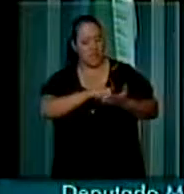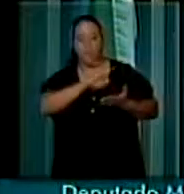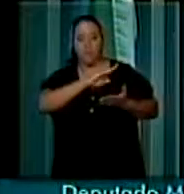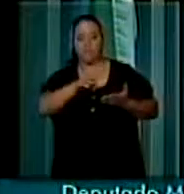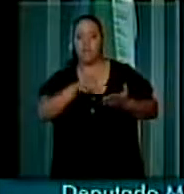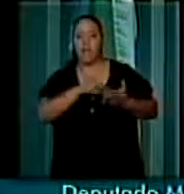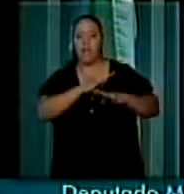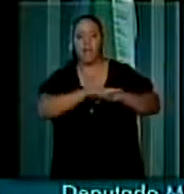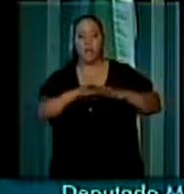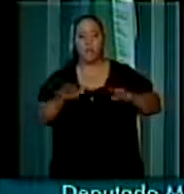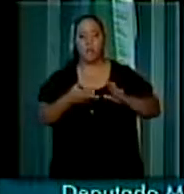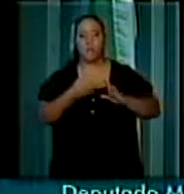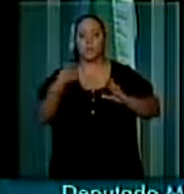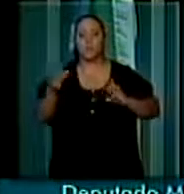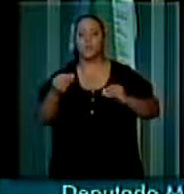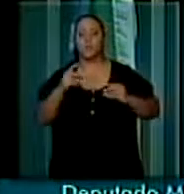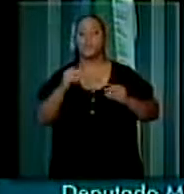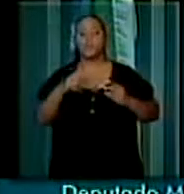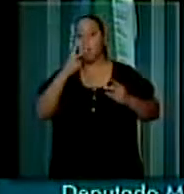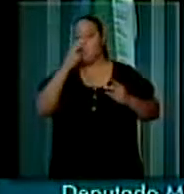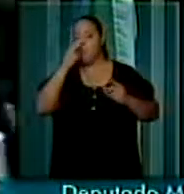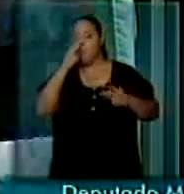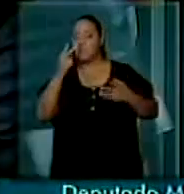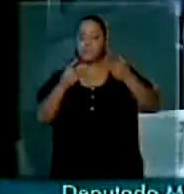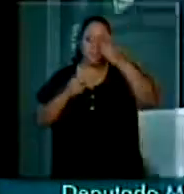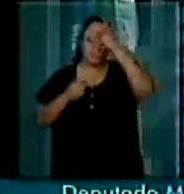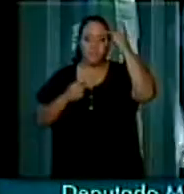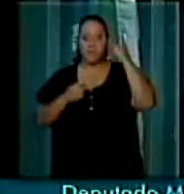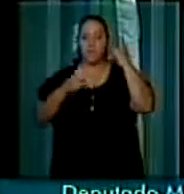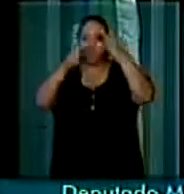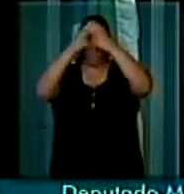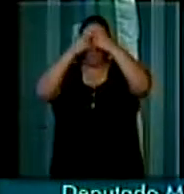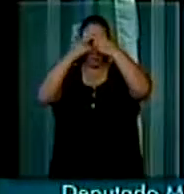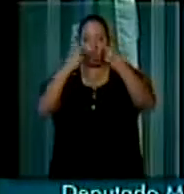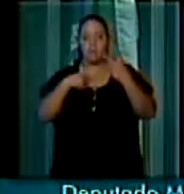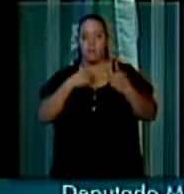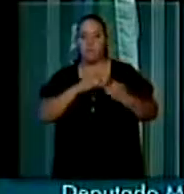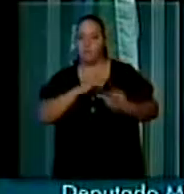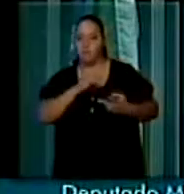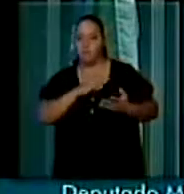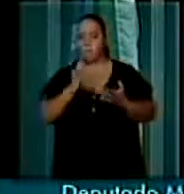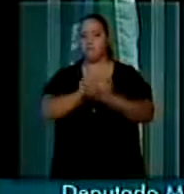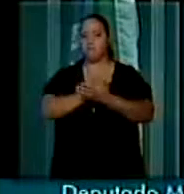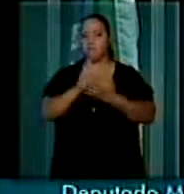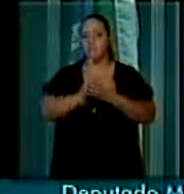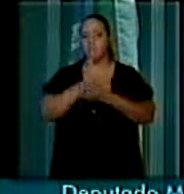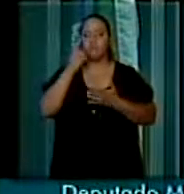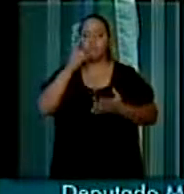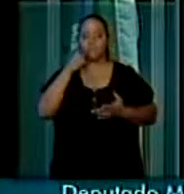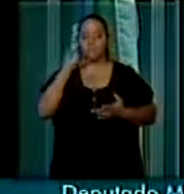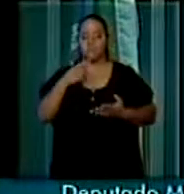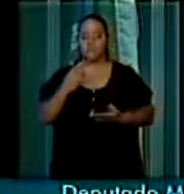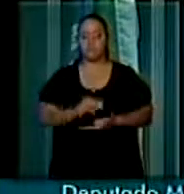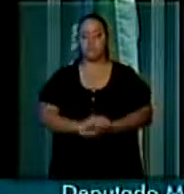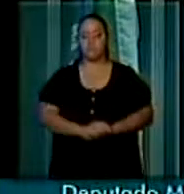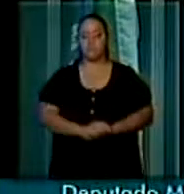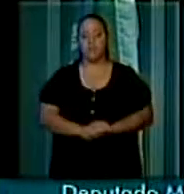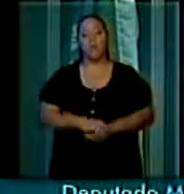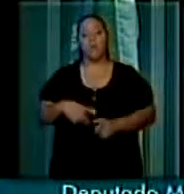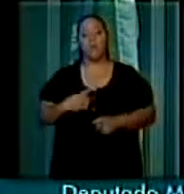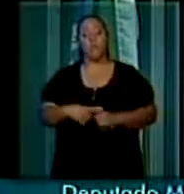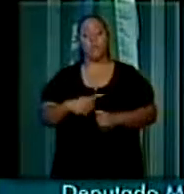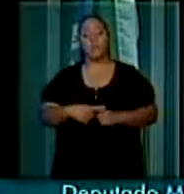que estavam pairando na mente e no coração de muitos parlamentares.